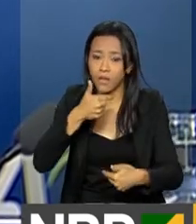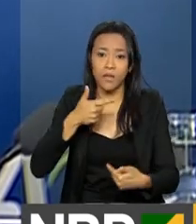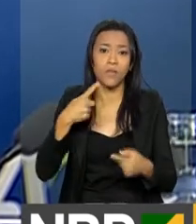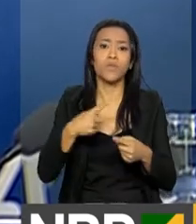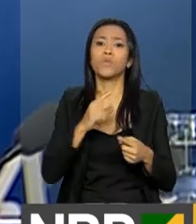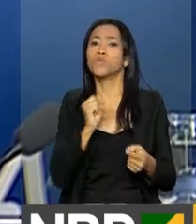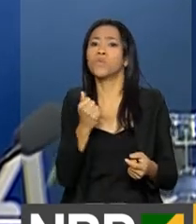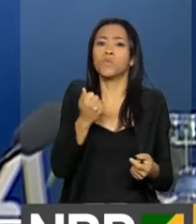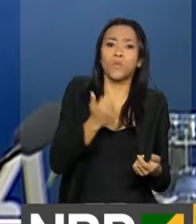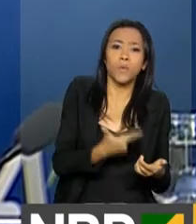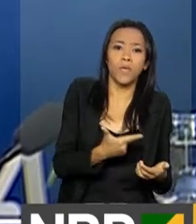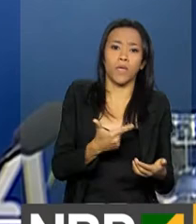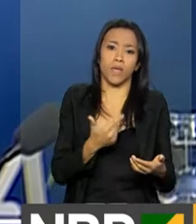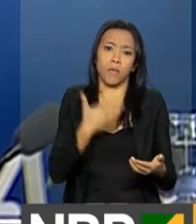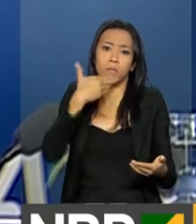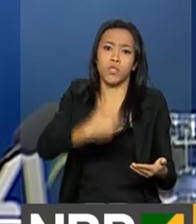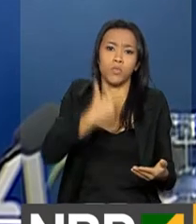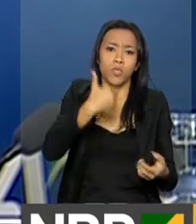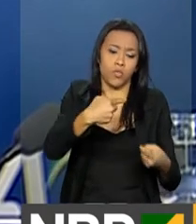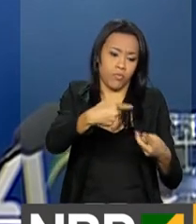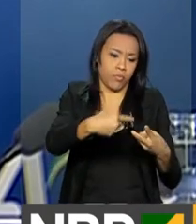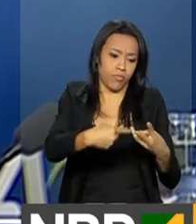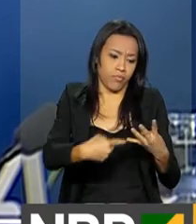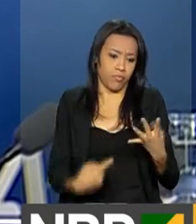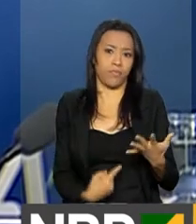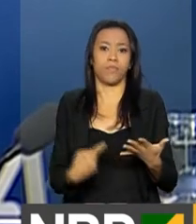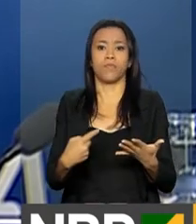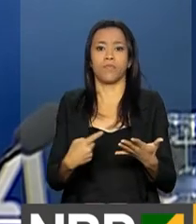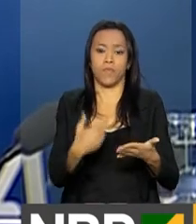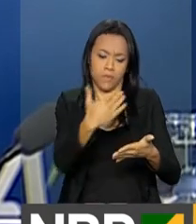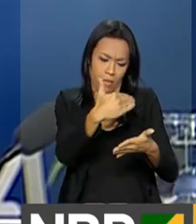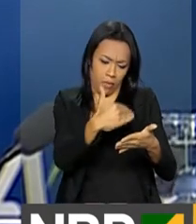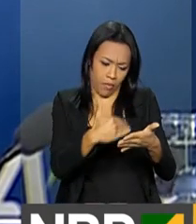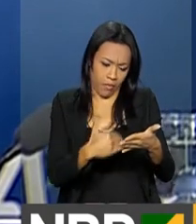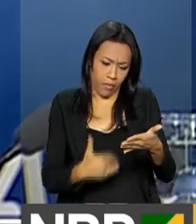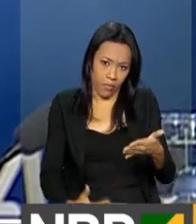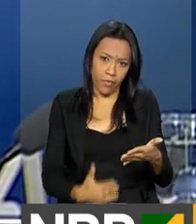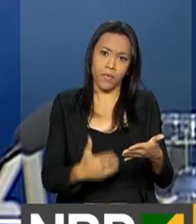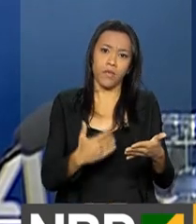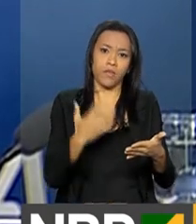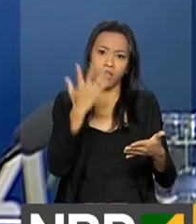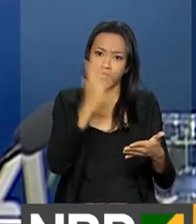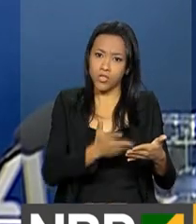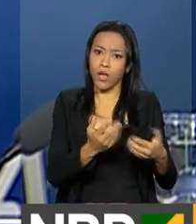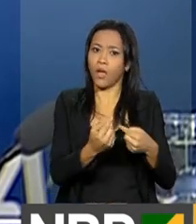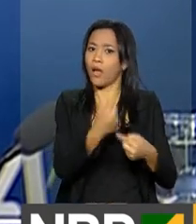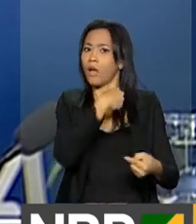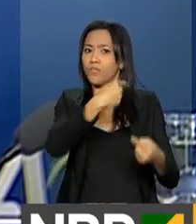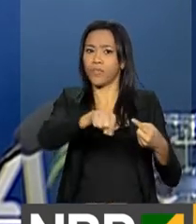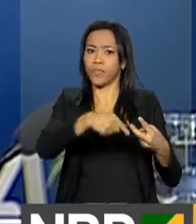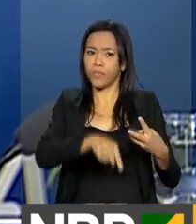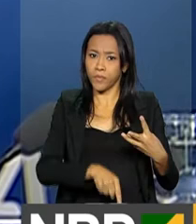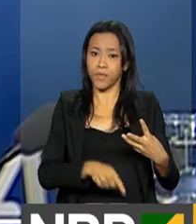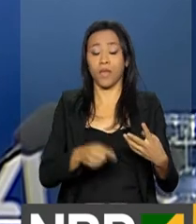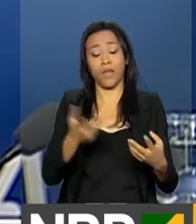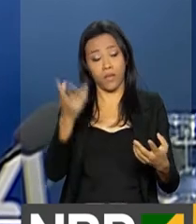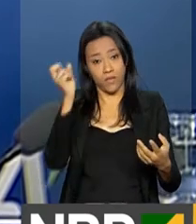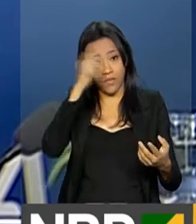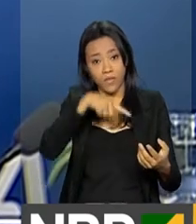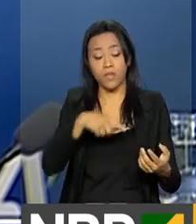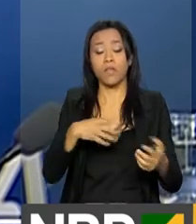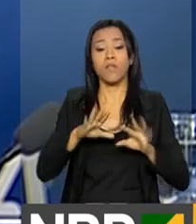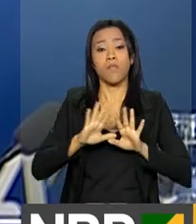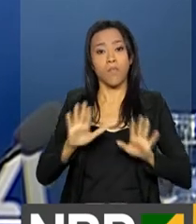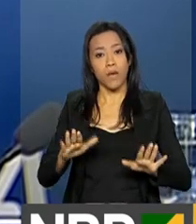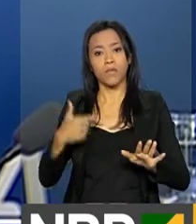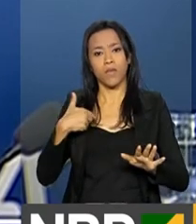repetir a petição já em contradiça em vários momentos anteriores, né? Então, mas isto eu fiz questão,